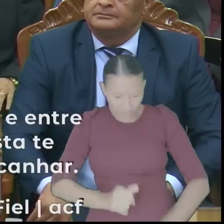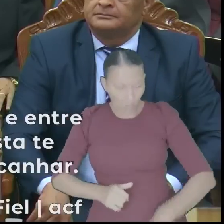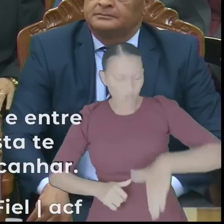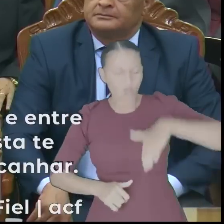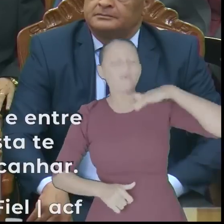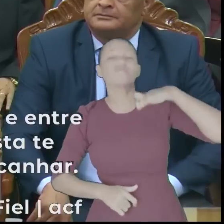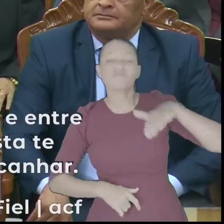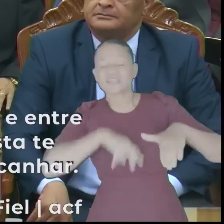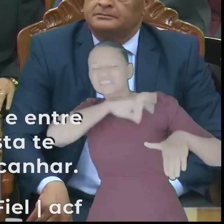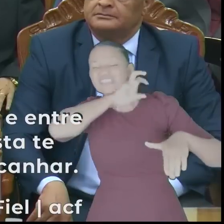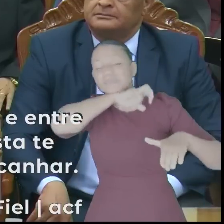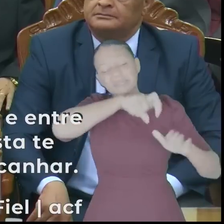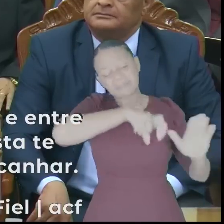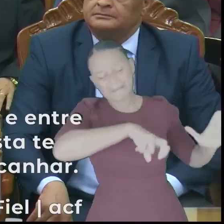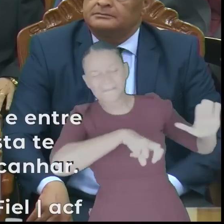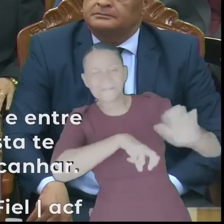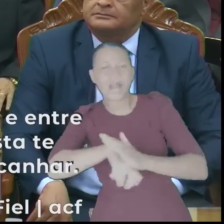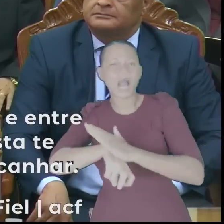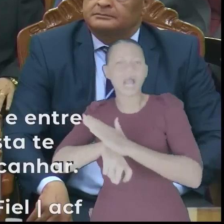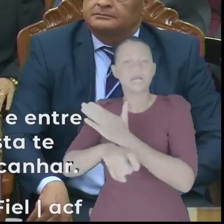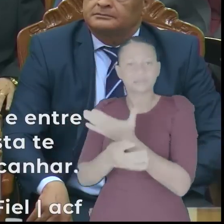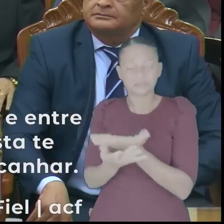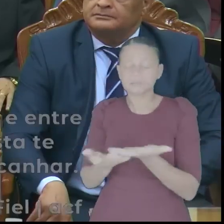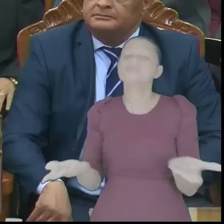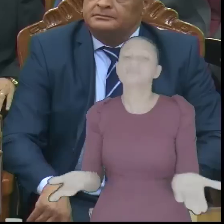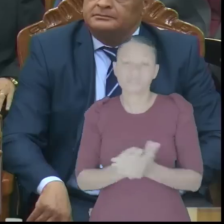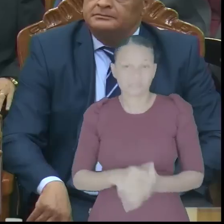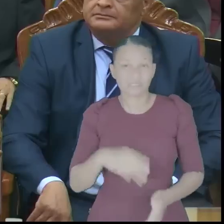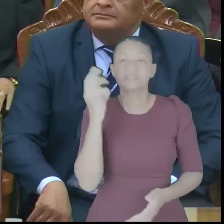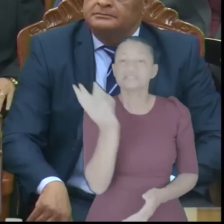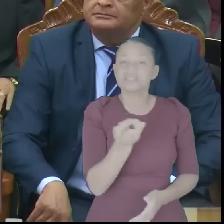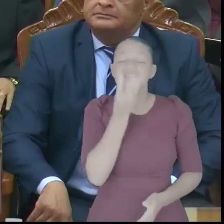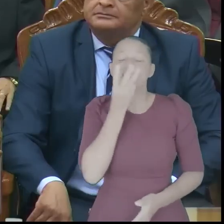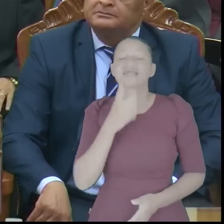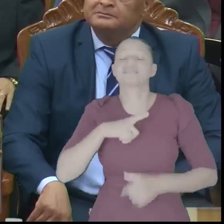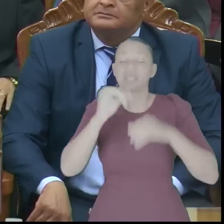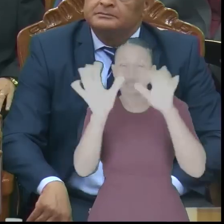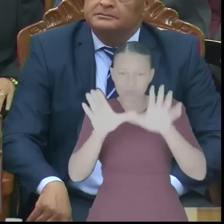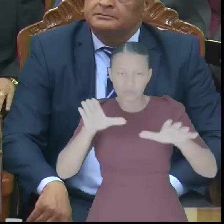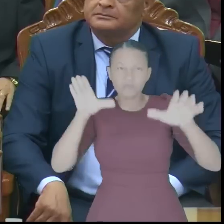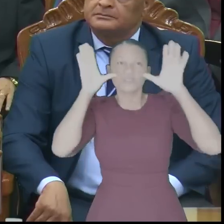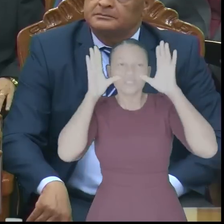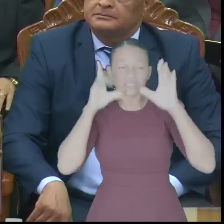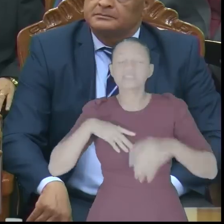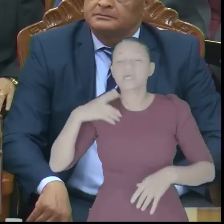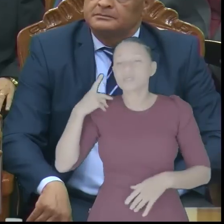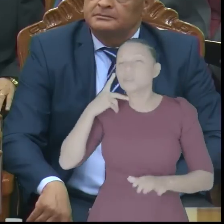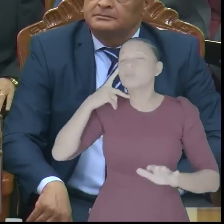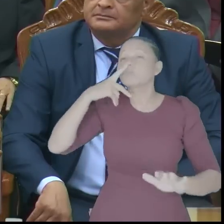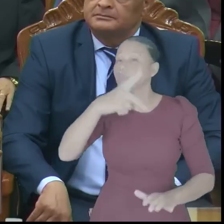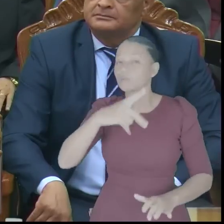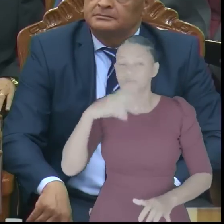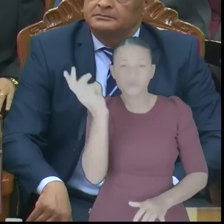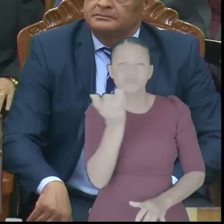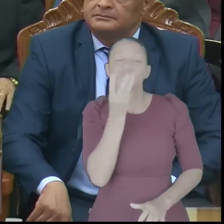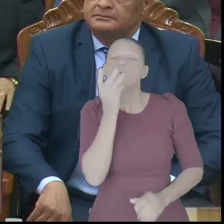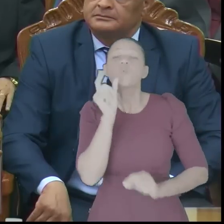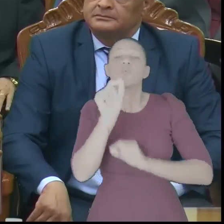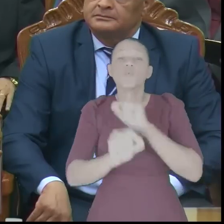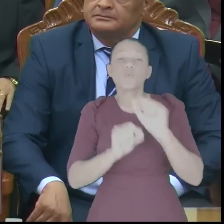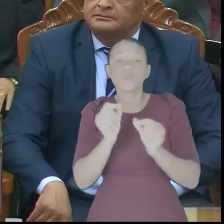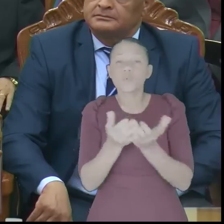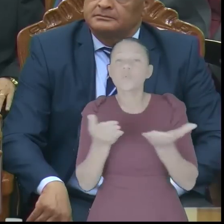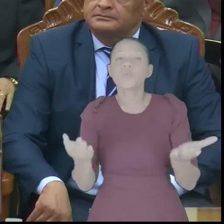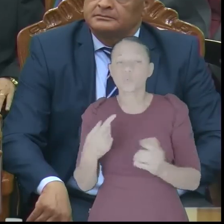da serpente. A Bíblia diz que Isaías tem uma visão, e na profecia de Isaías ele disse: porque